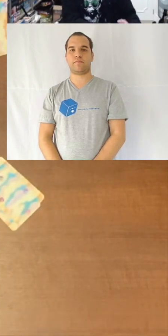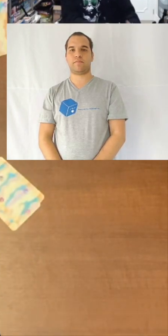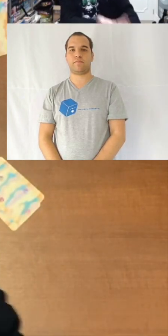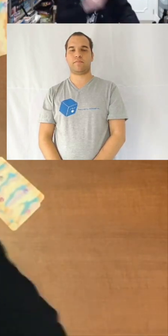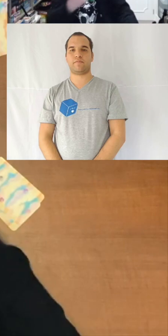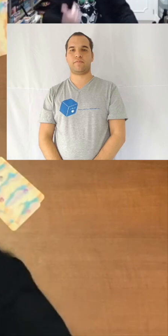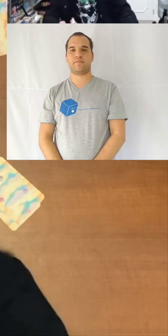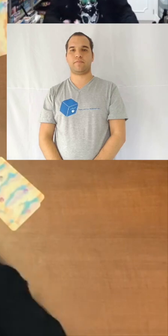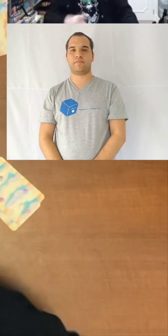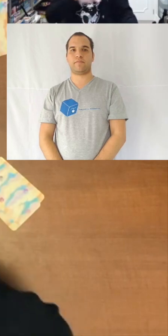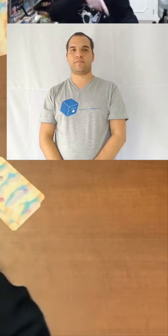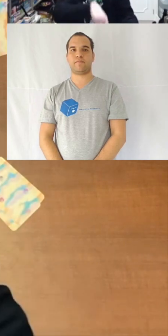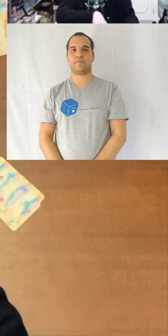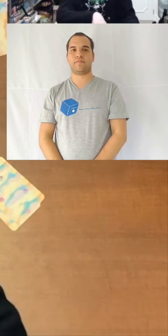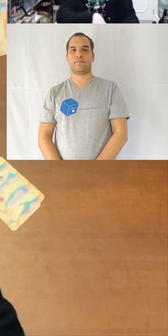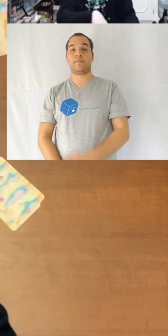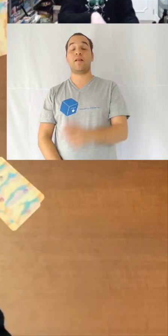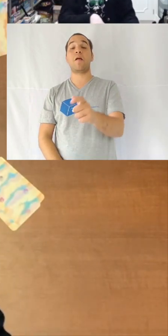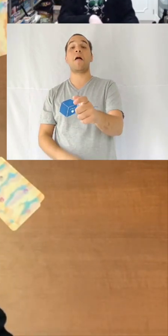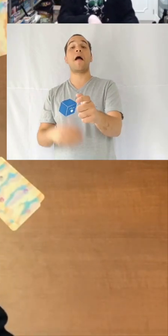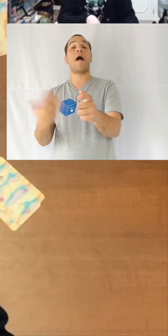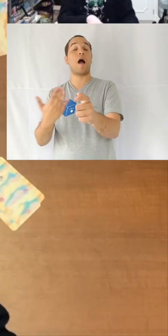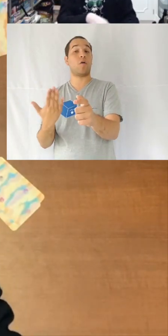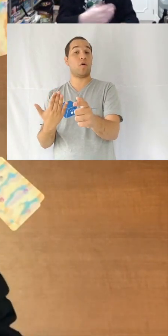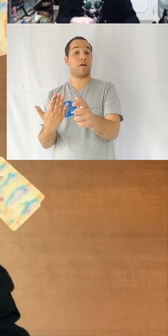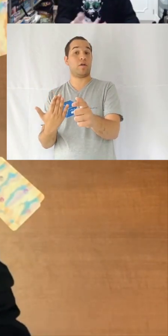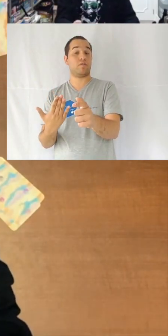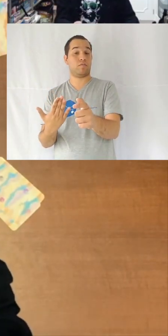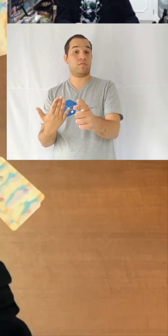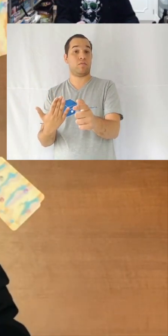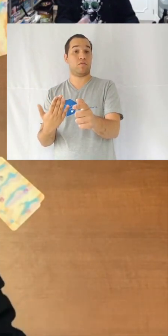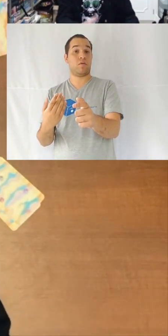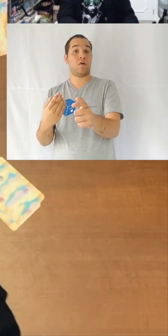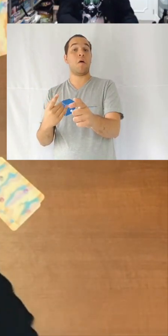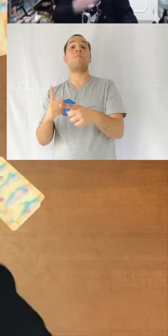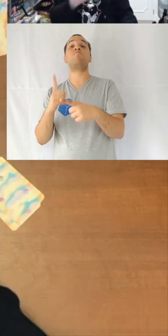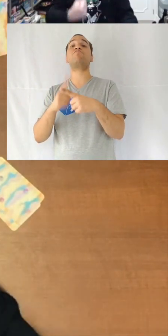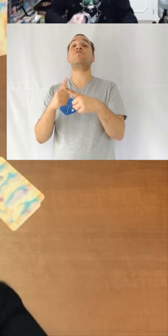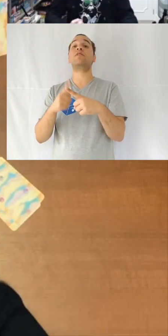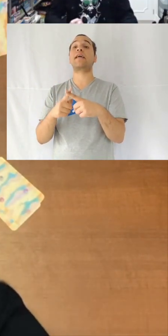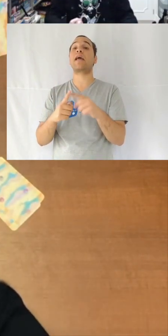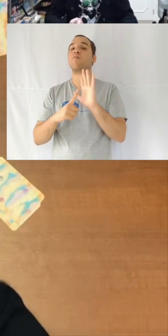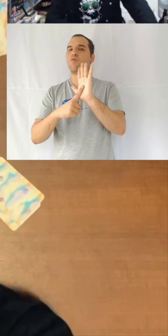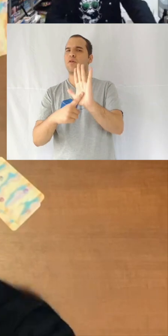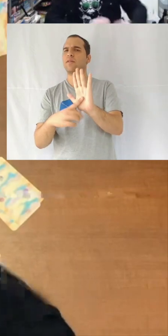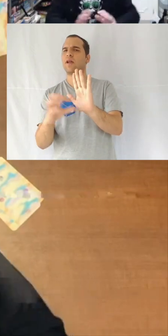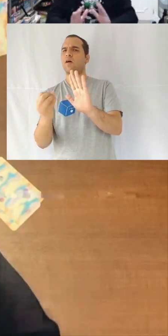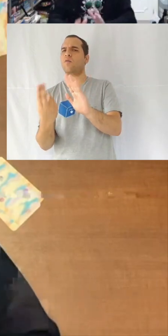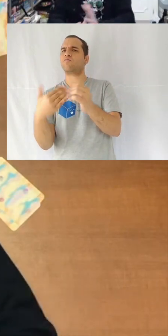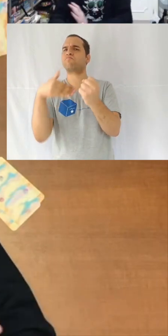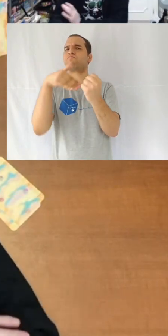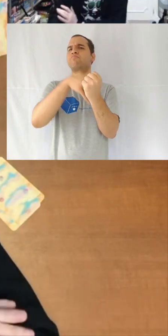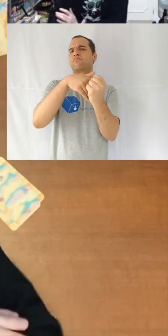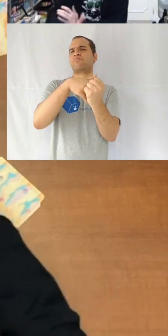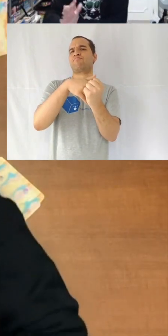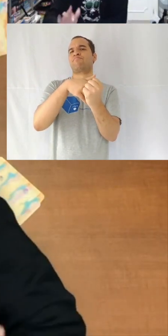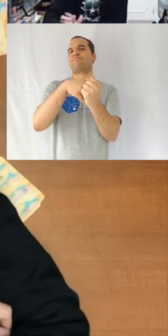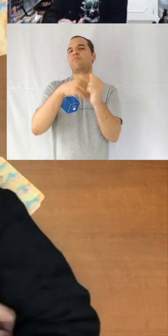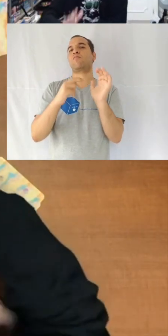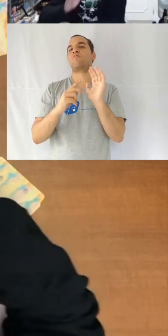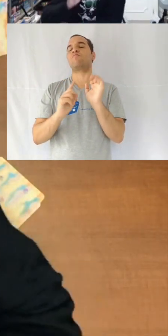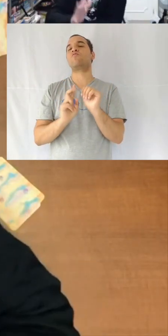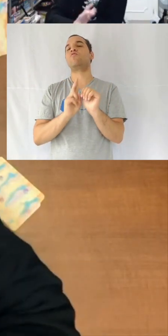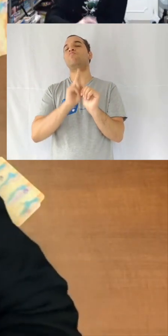ok? Então se ele baixar primeiro, a carta que ele acabou de baixar não pode ser a carta que ele vai comprar. Muito bem, e quanto a